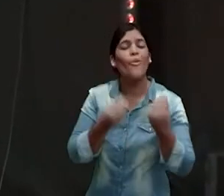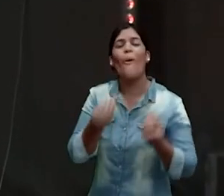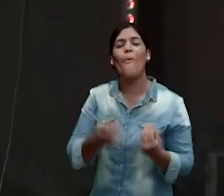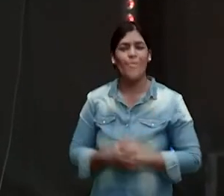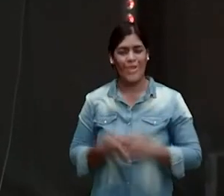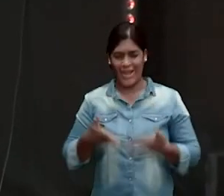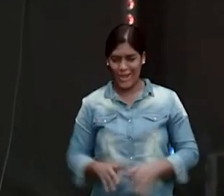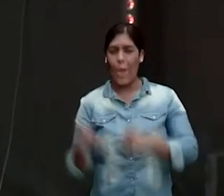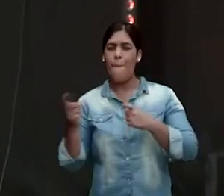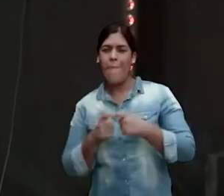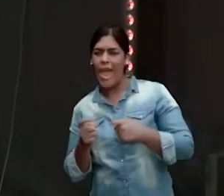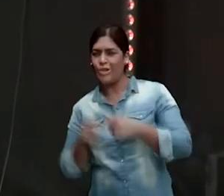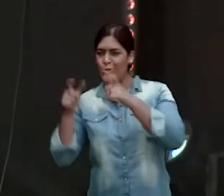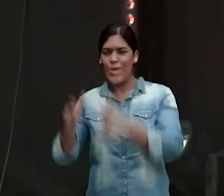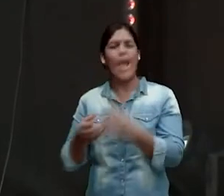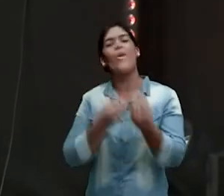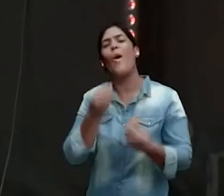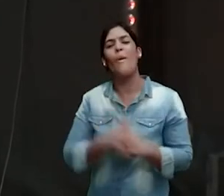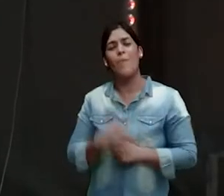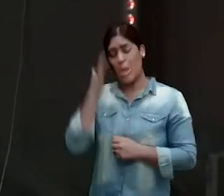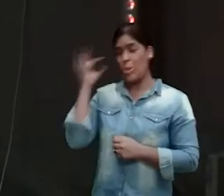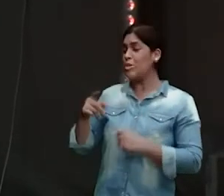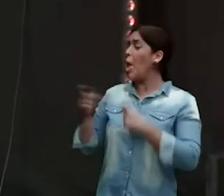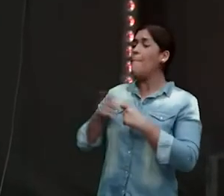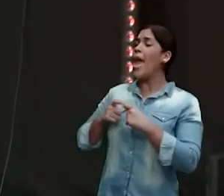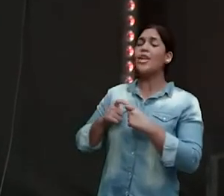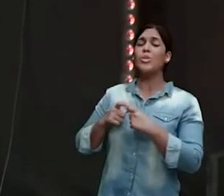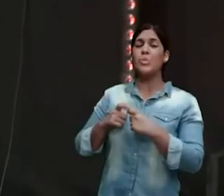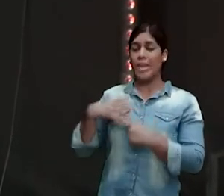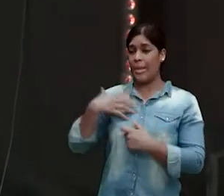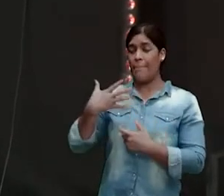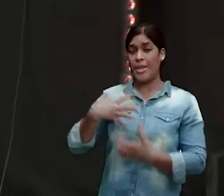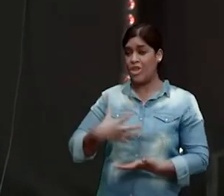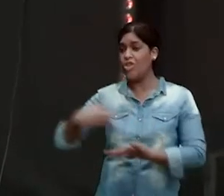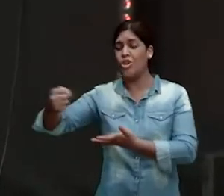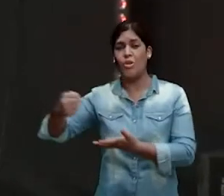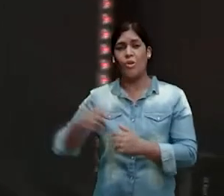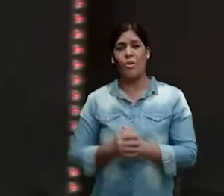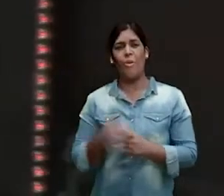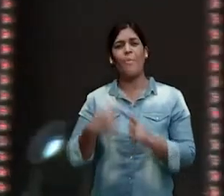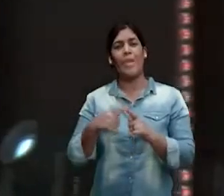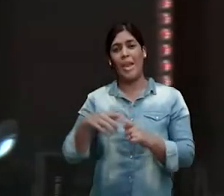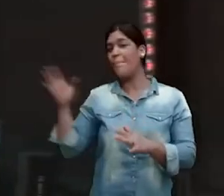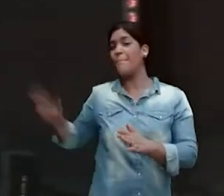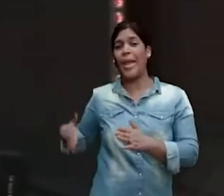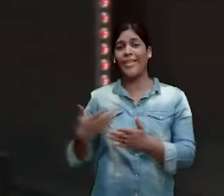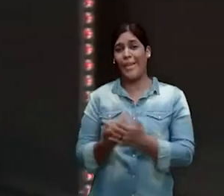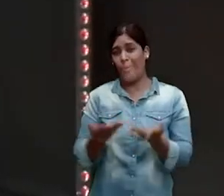nascia ali com aquele médico ontem eu nem sei a cara do médico que me tirou da minha mãe tô até hoje querendo me vingar que ele bateu no meu